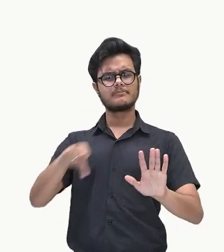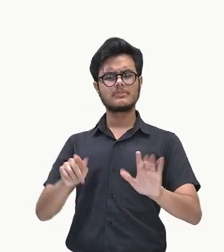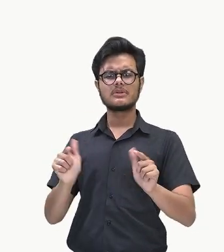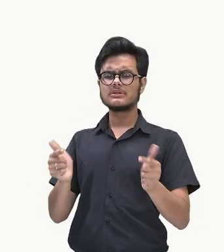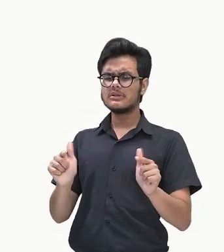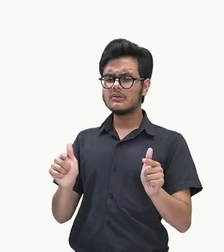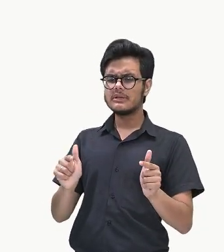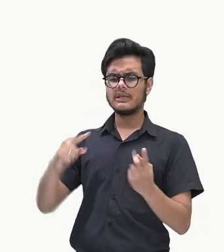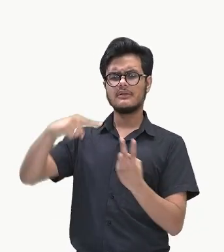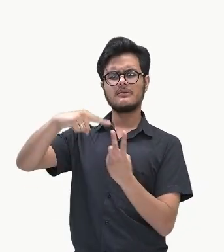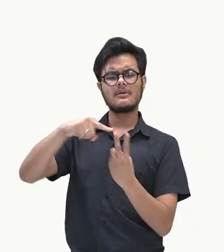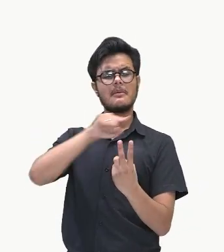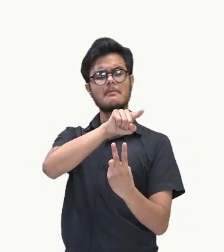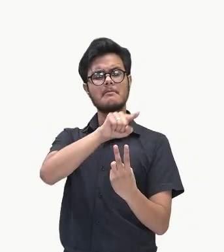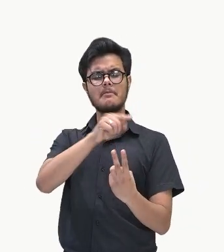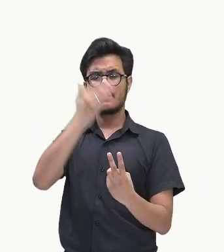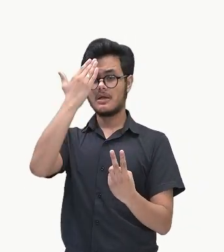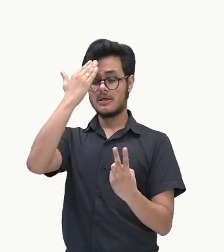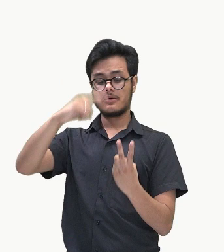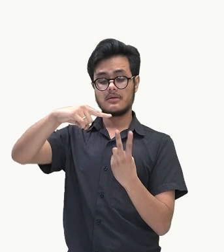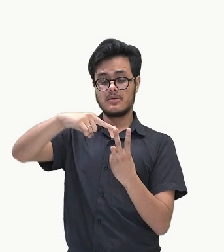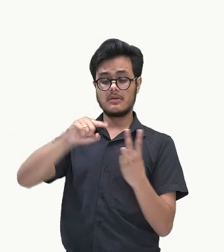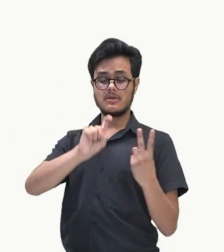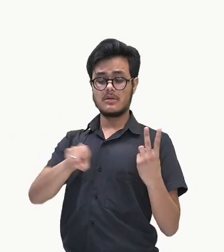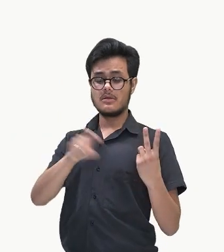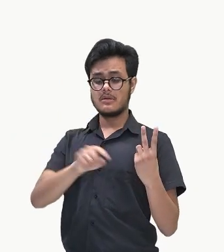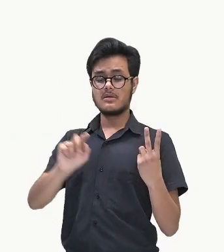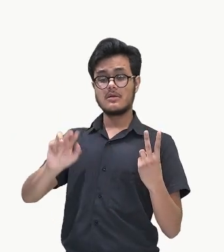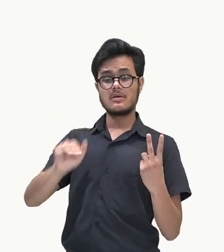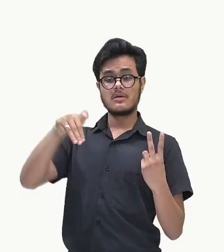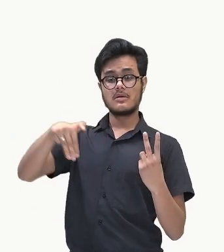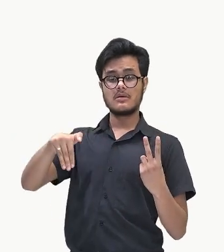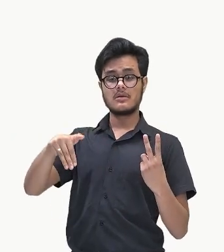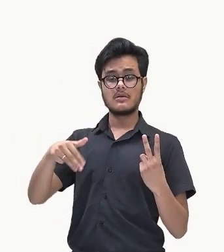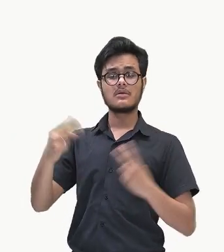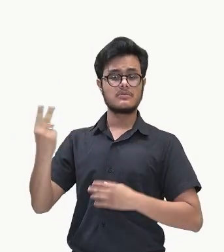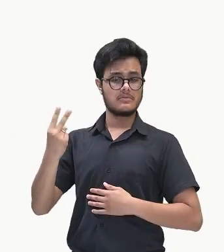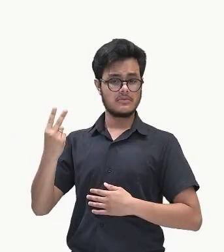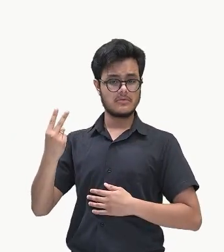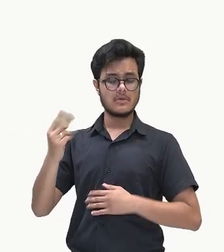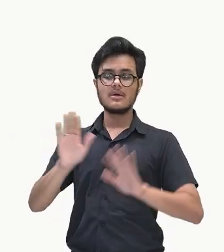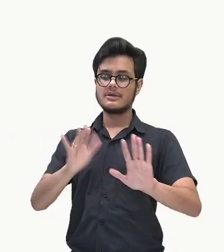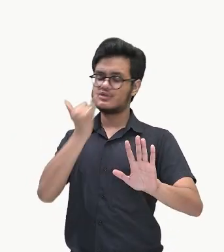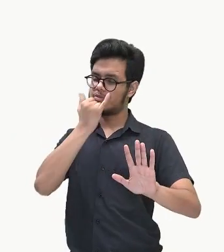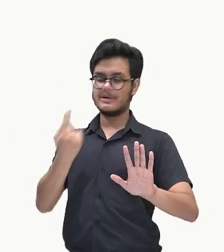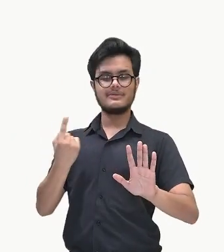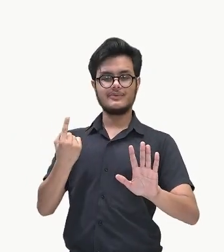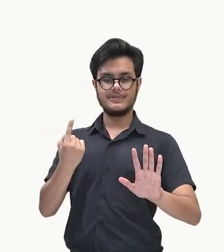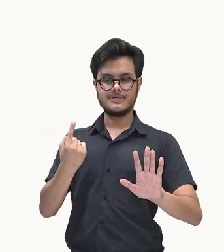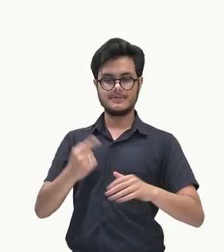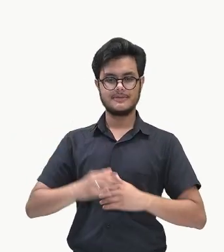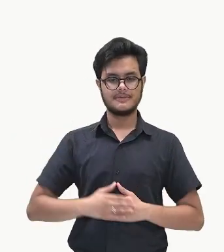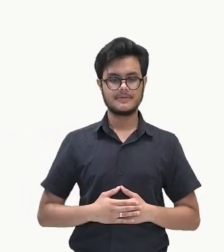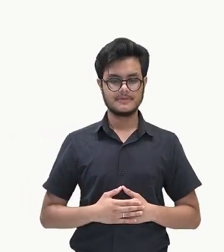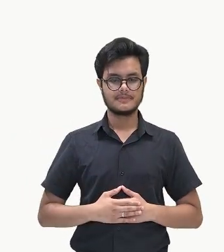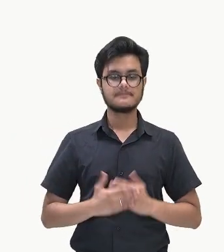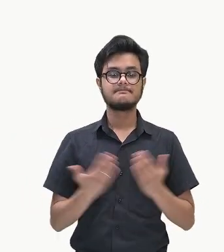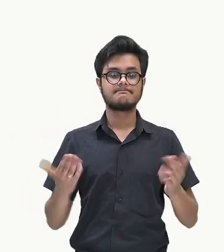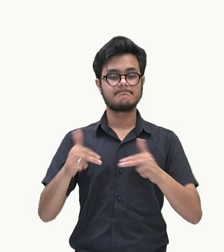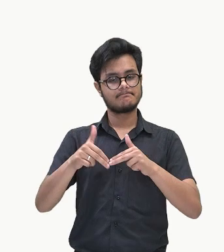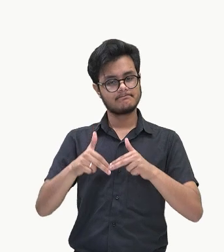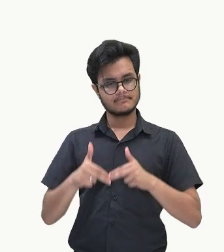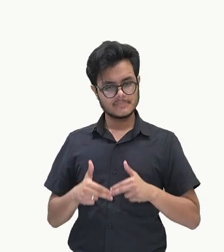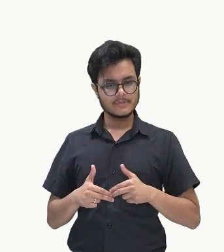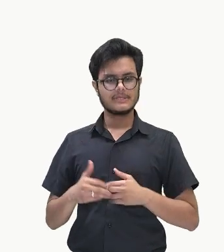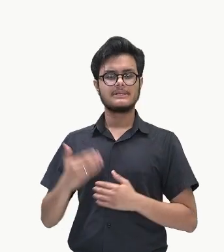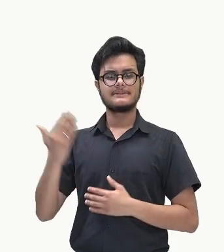no meu radicando. Quando não temos o expoente, é o número 1. Por isso que aqui nós